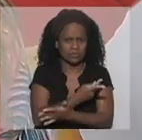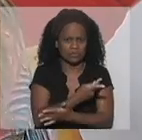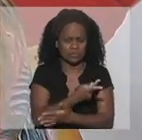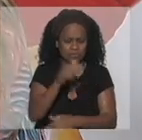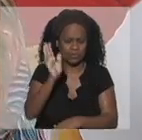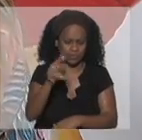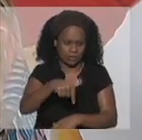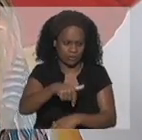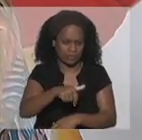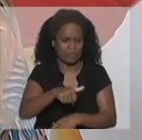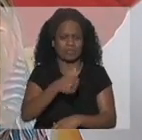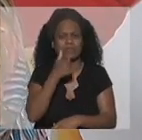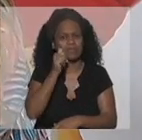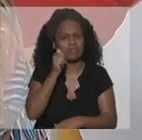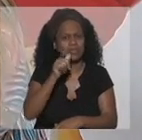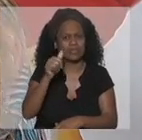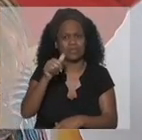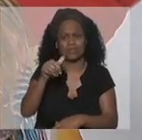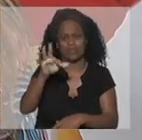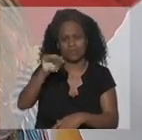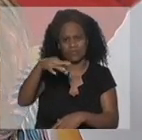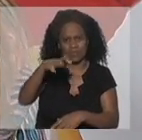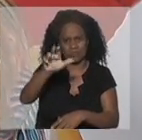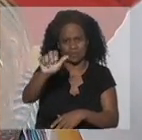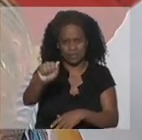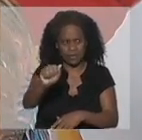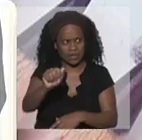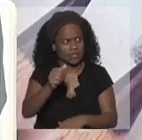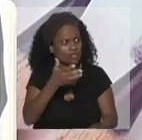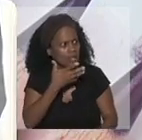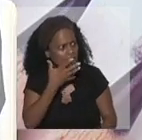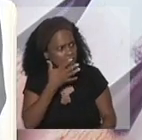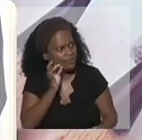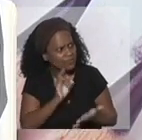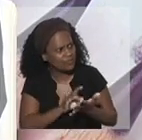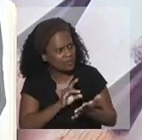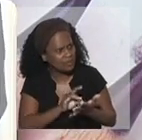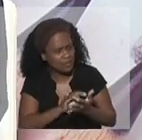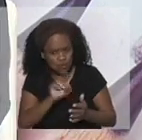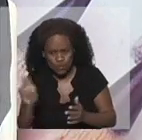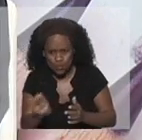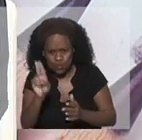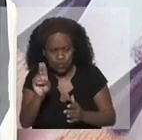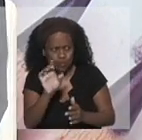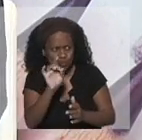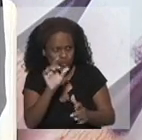a Vitória Schwab, que esteve aqui na Bienal. Agora, é muito louco isso. Eu não sabia